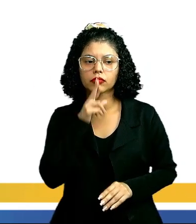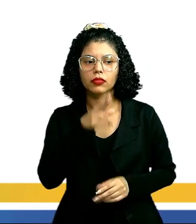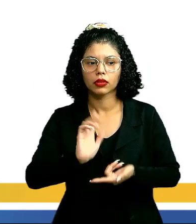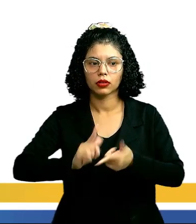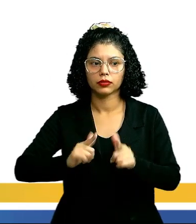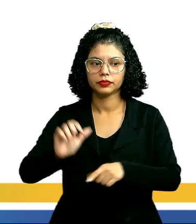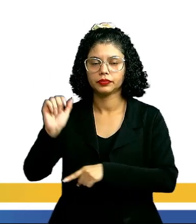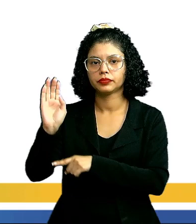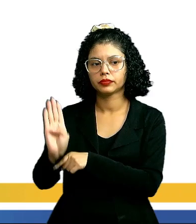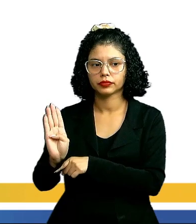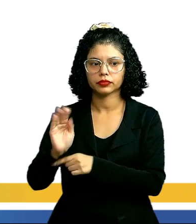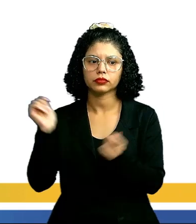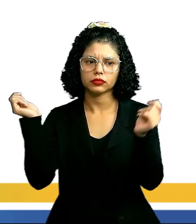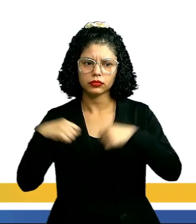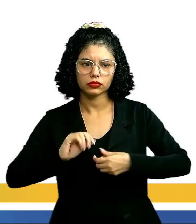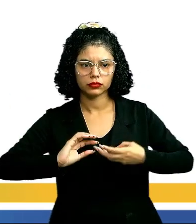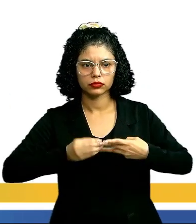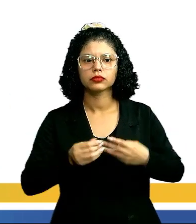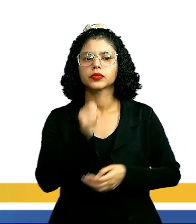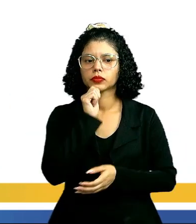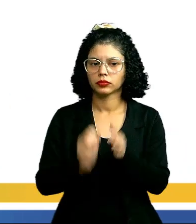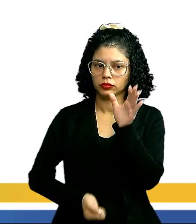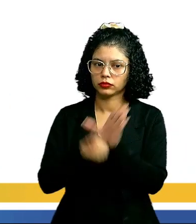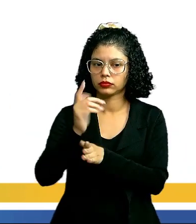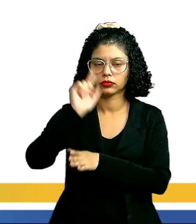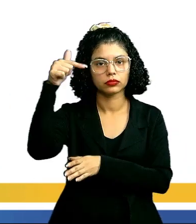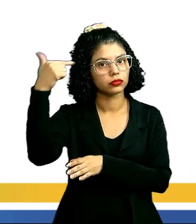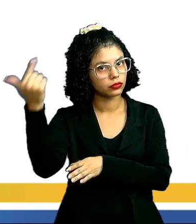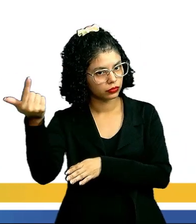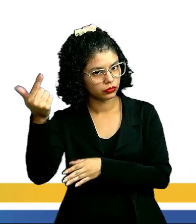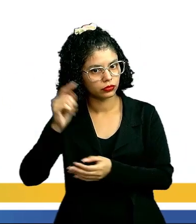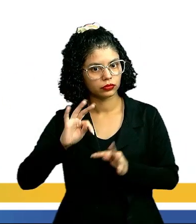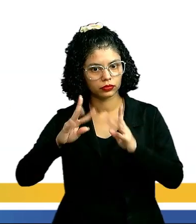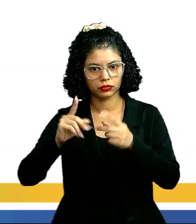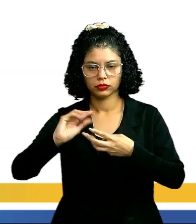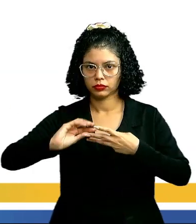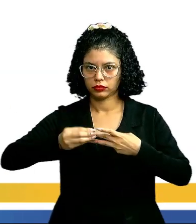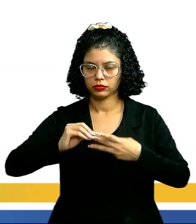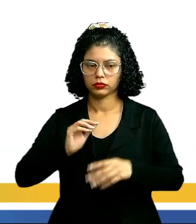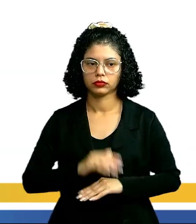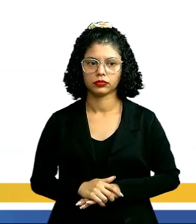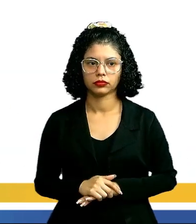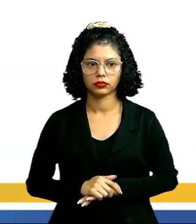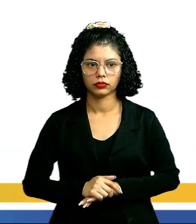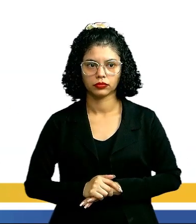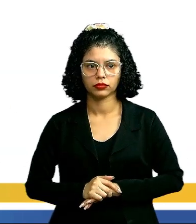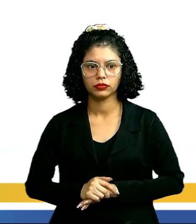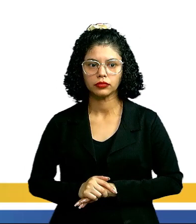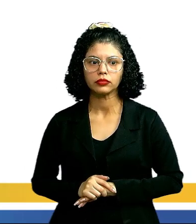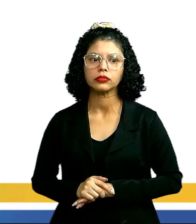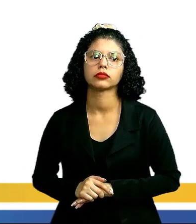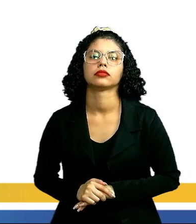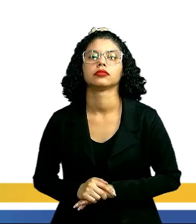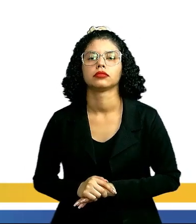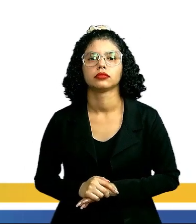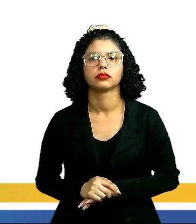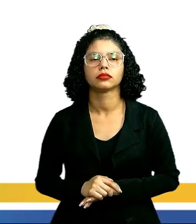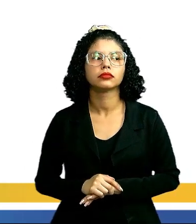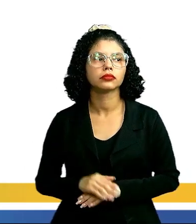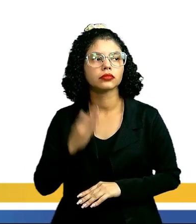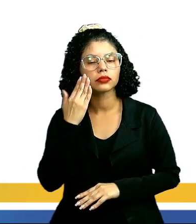resposta correta é a letra B, possuir células capazes de originar todos os tipos de células. Ok.